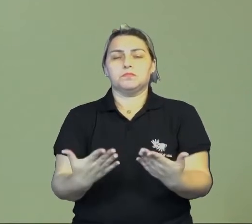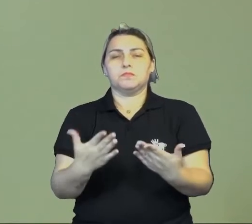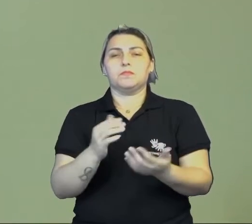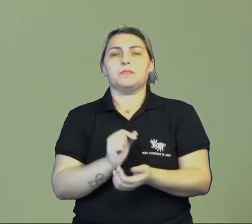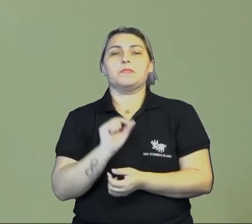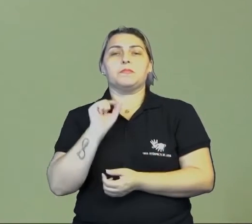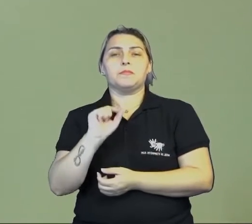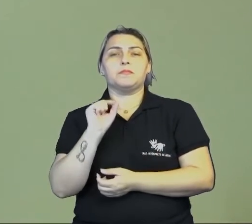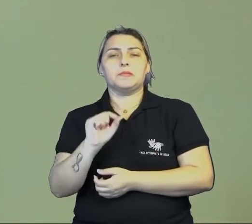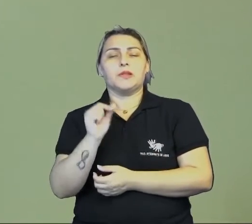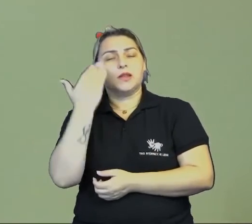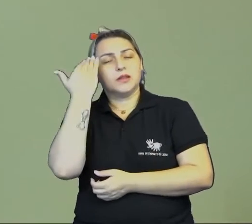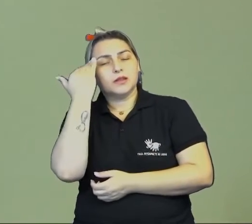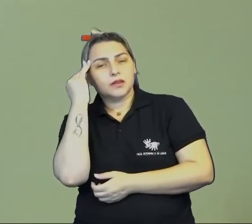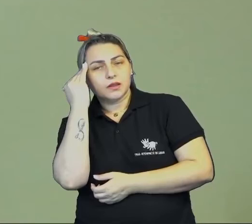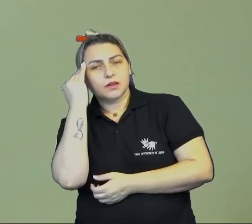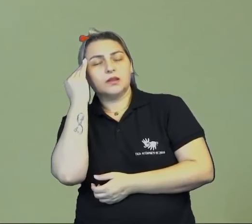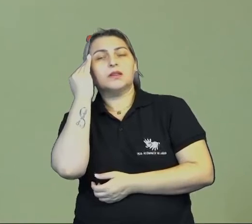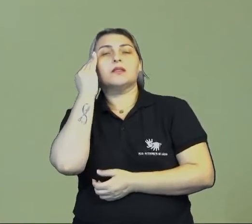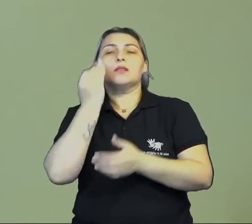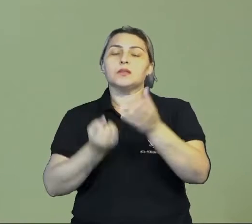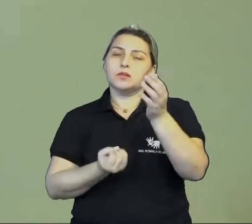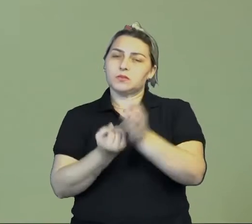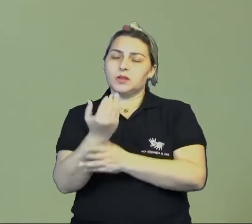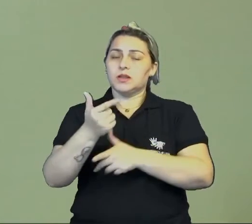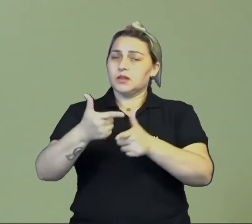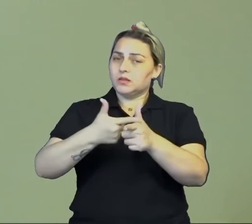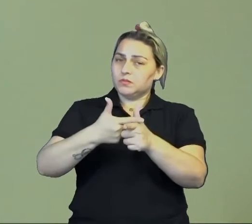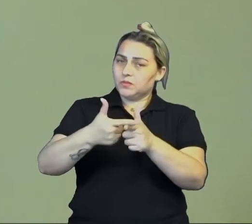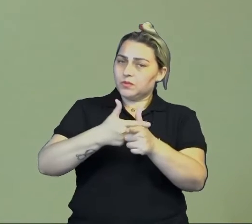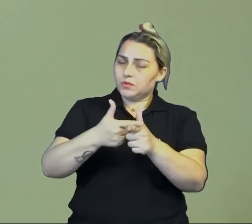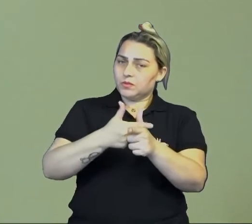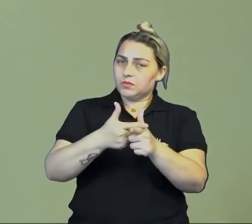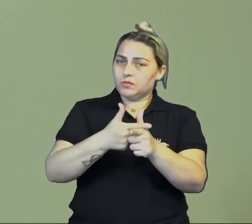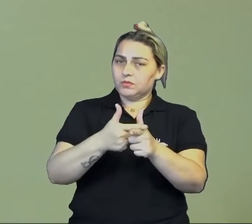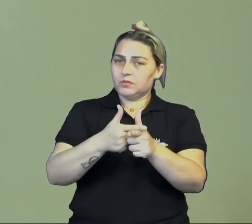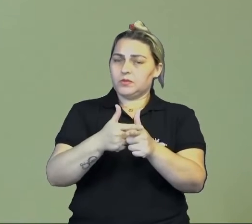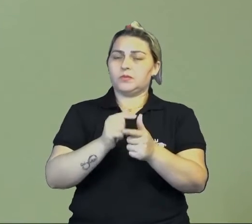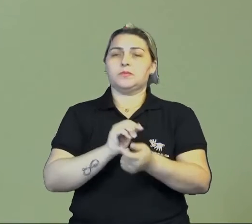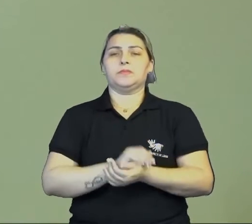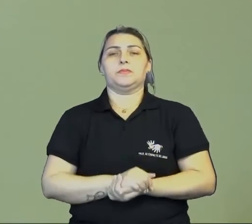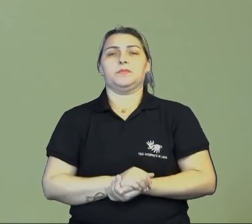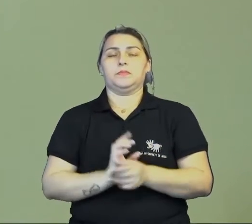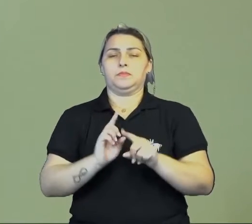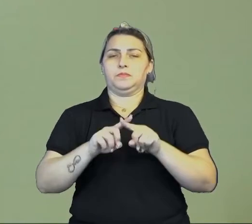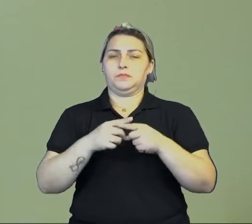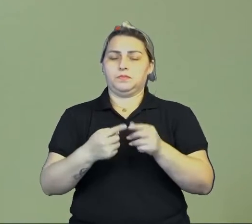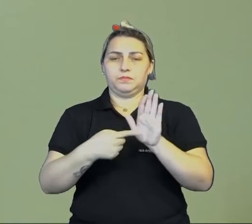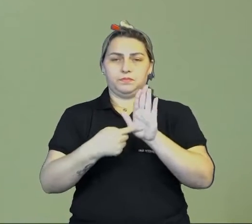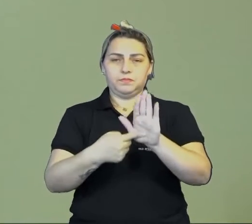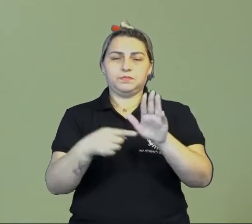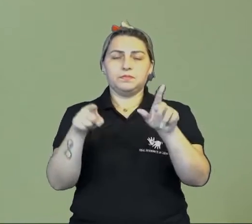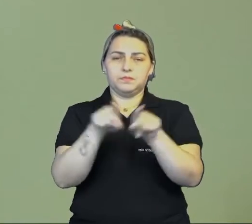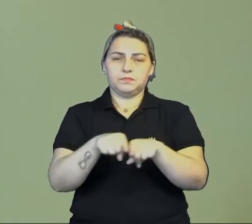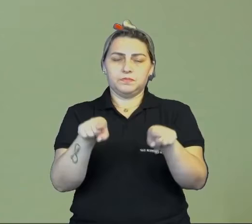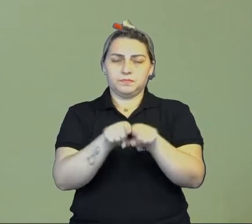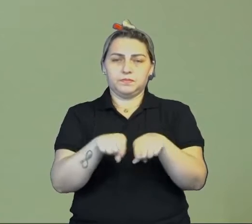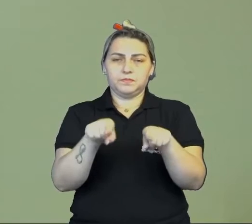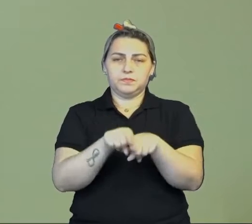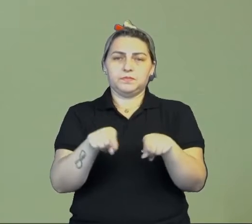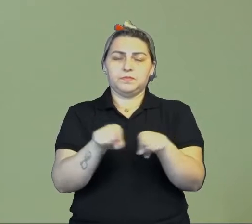imprescindível compreender a origem desses problemas e não só compreender, mas apontar justamente